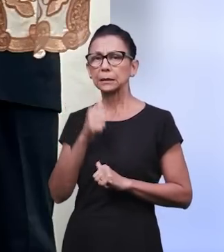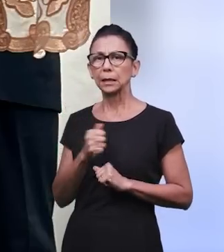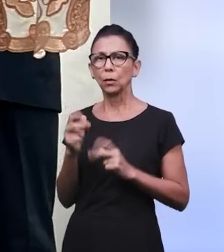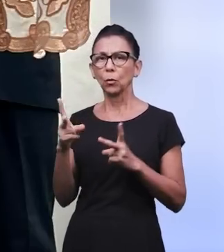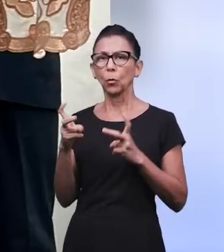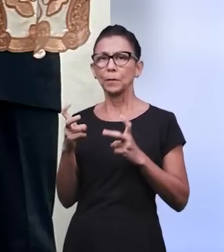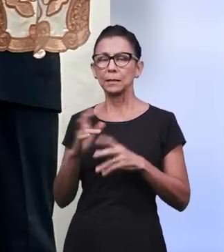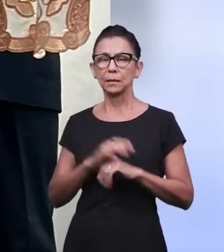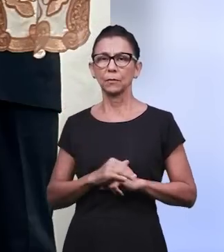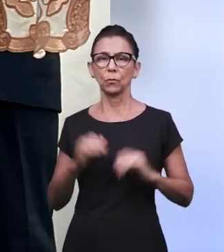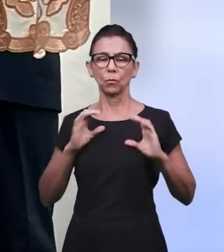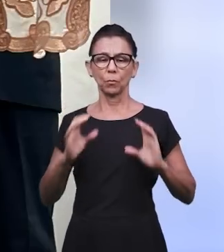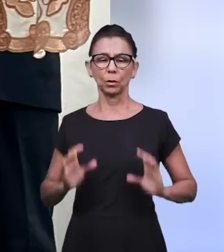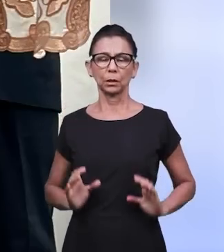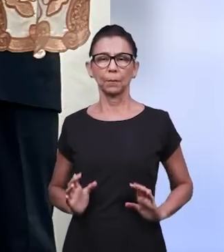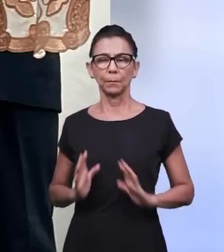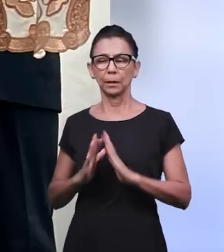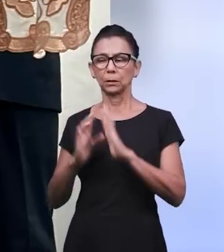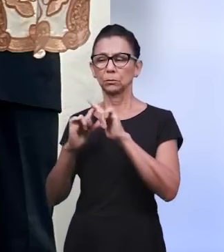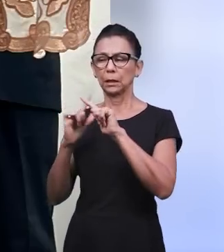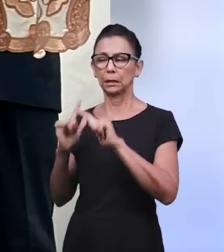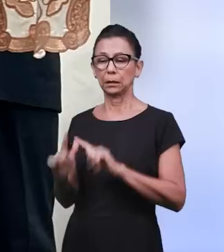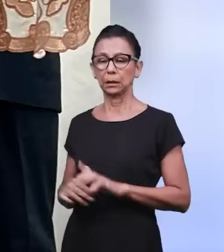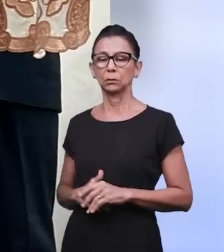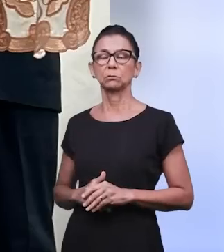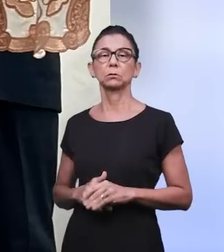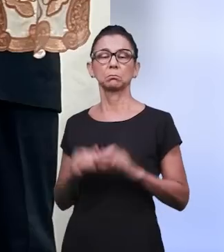da igreja, recebeu um grande consolo do